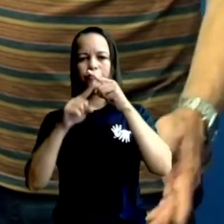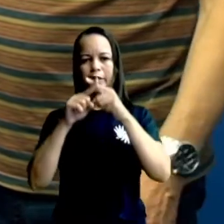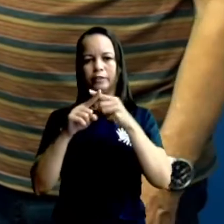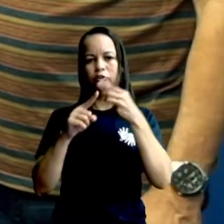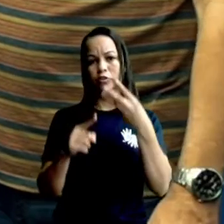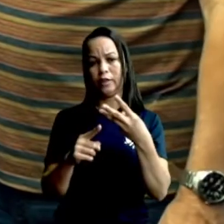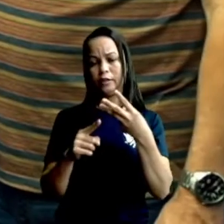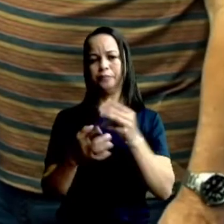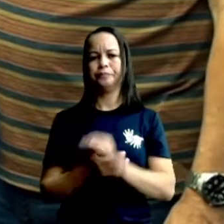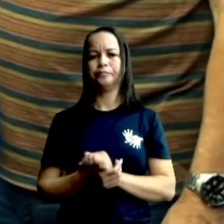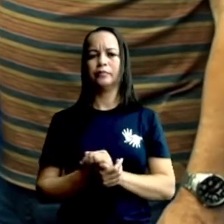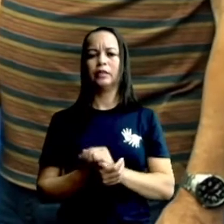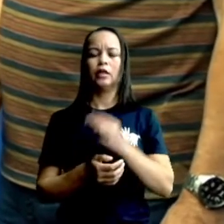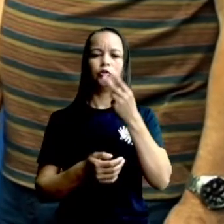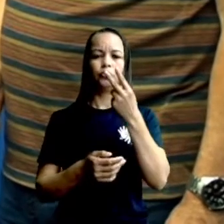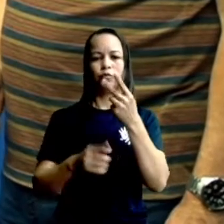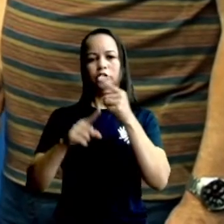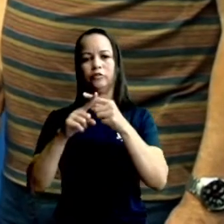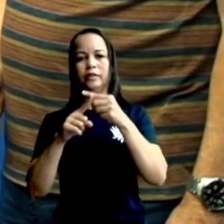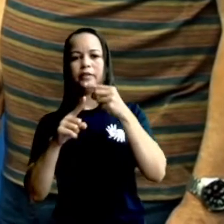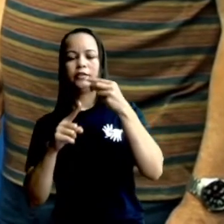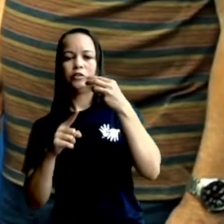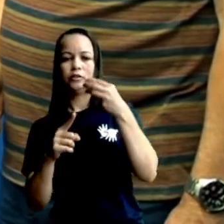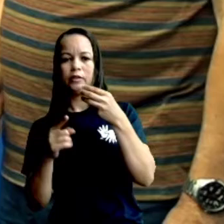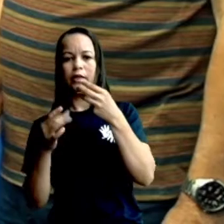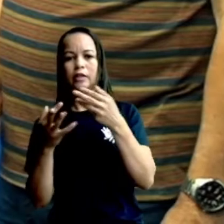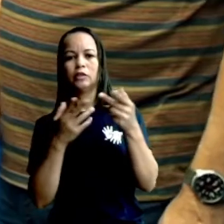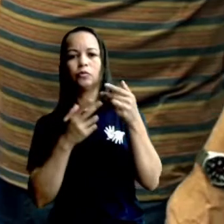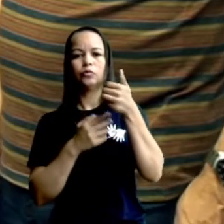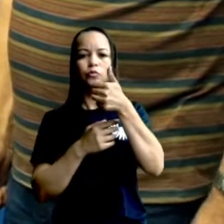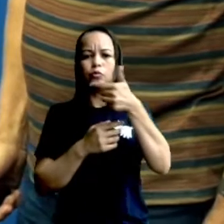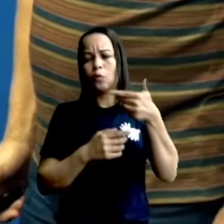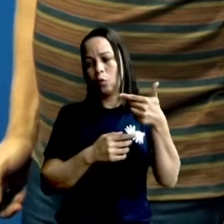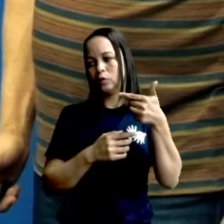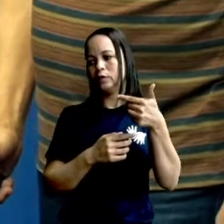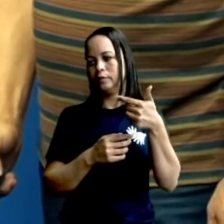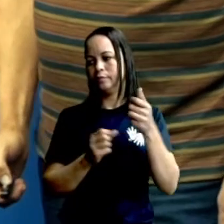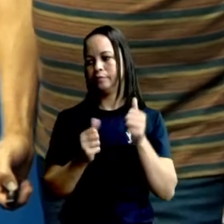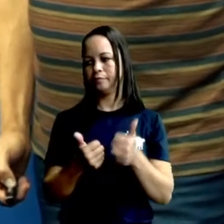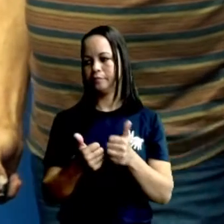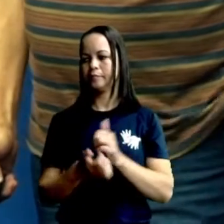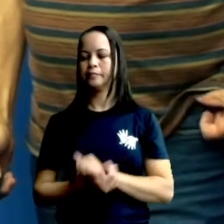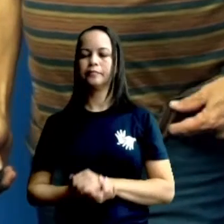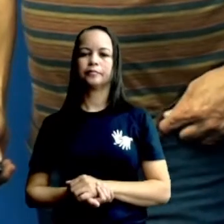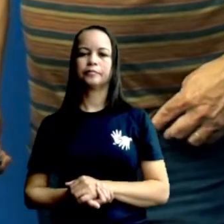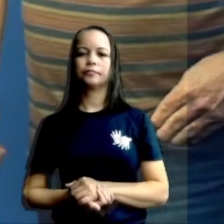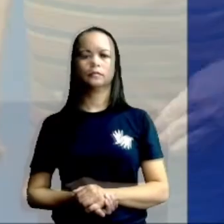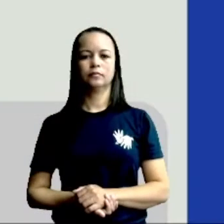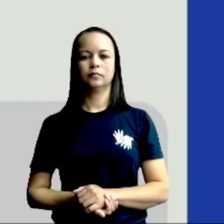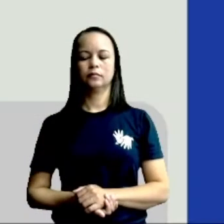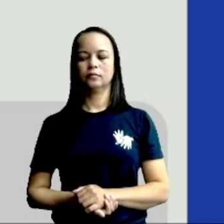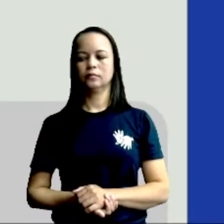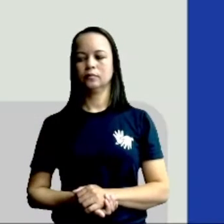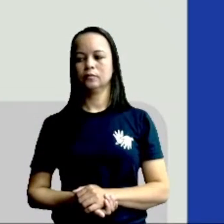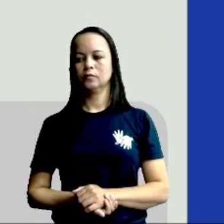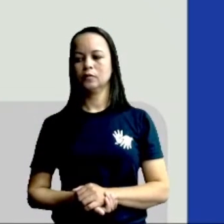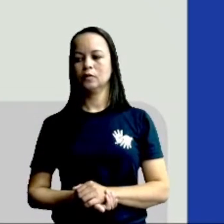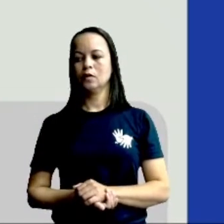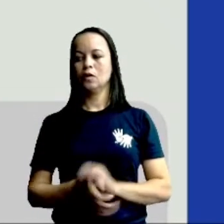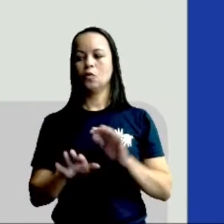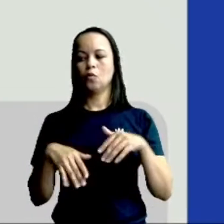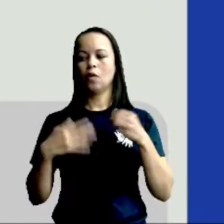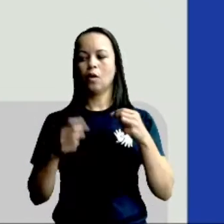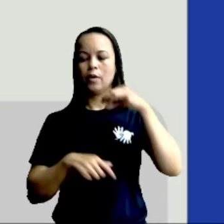quadrado? 4 vezes 3, 12. Ok? Muito bem. Qual é o mínimo